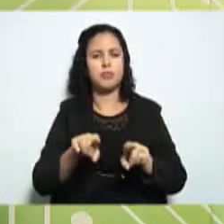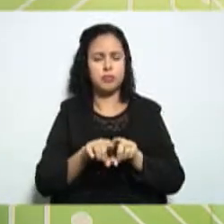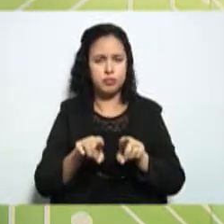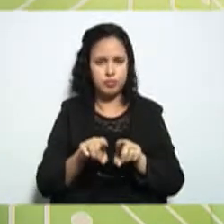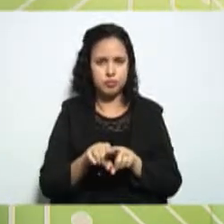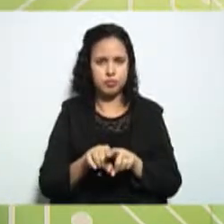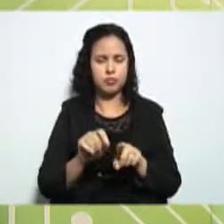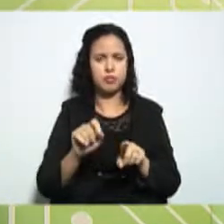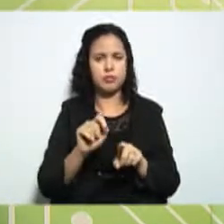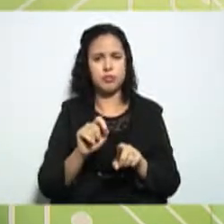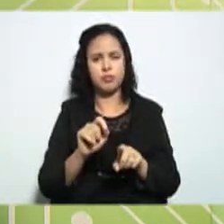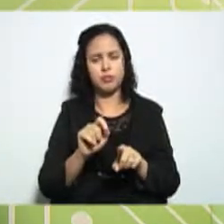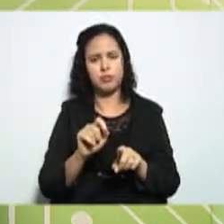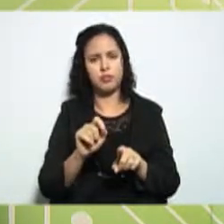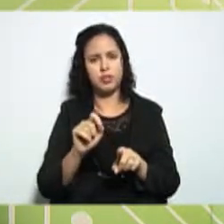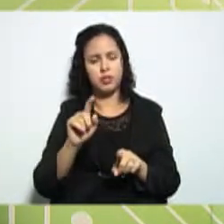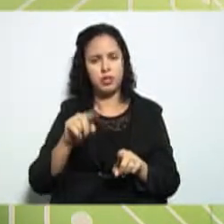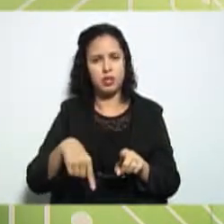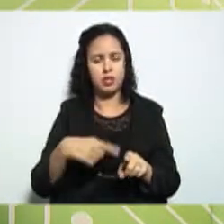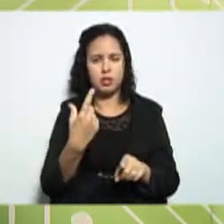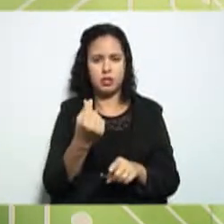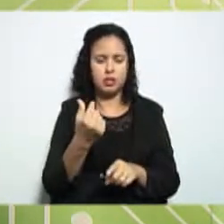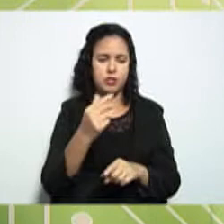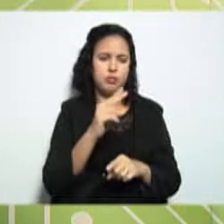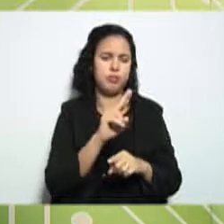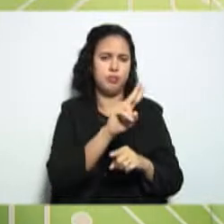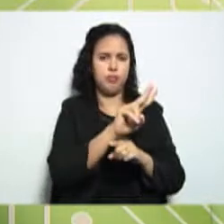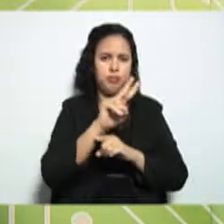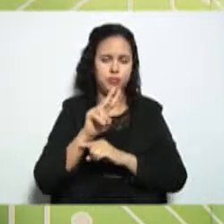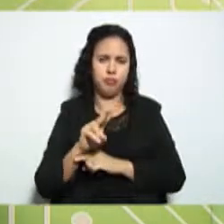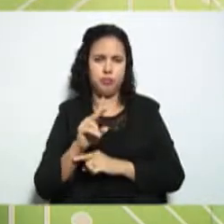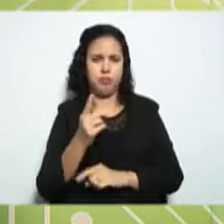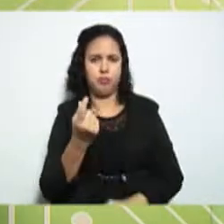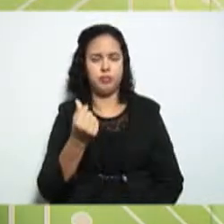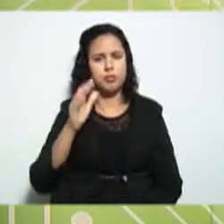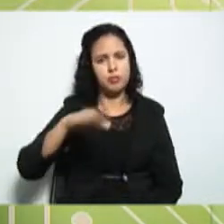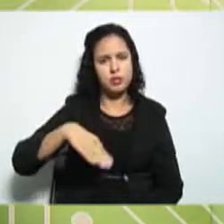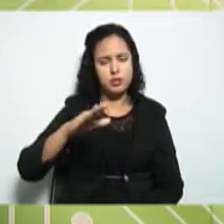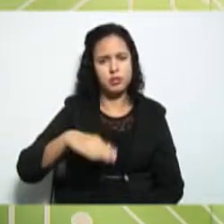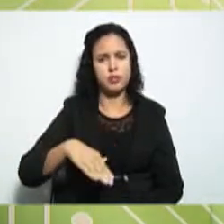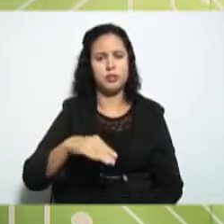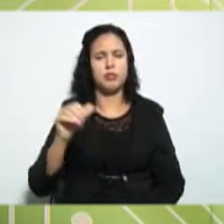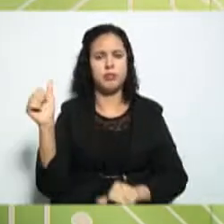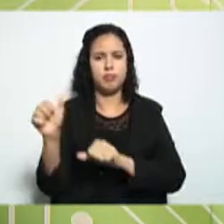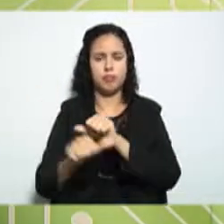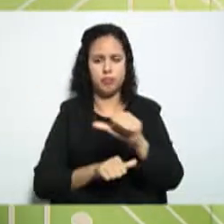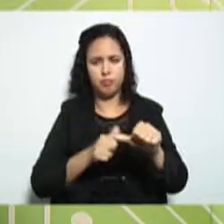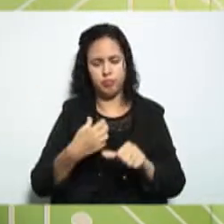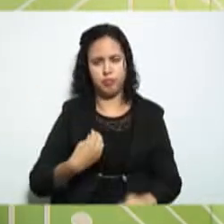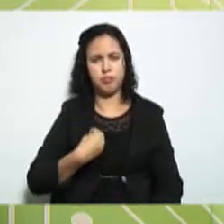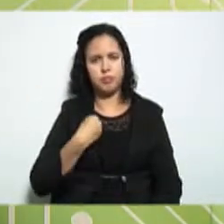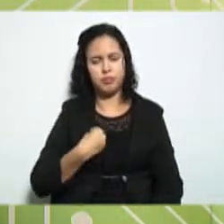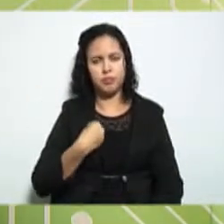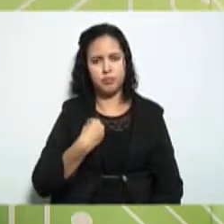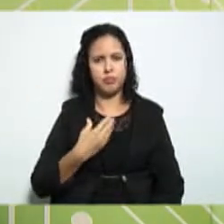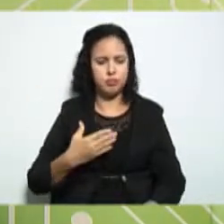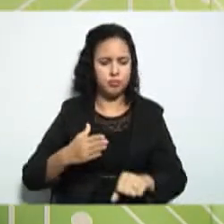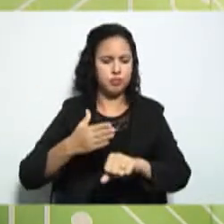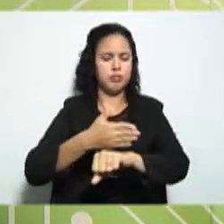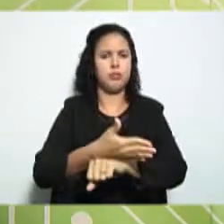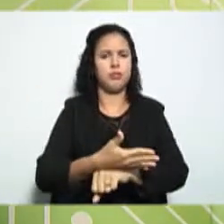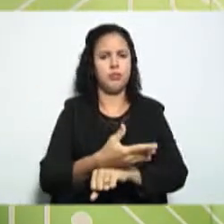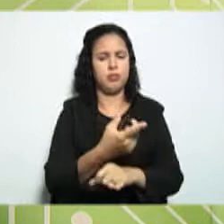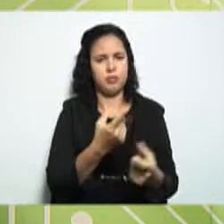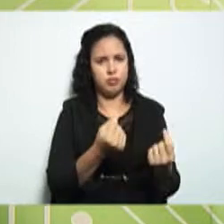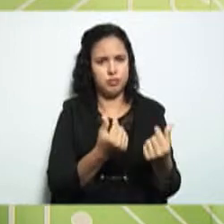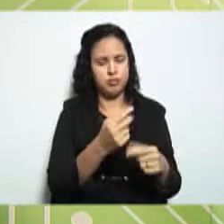ao mesmo tempo, possibilidade de oferecer crédito barato. Crédito barato é uma coisa que muda a realidade, gente. Com acesso ao crédito, você consegue